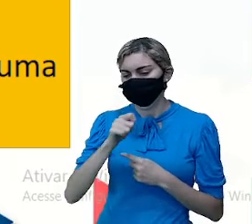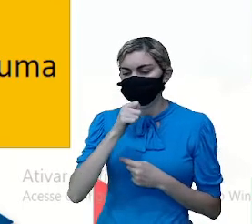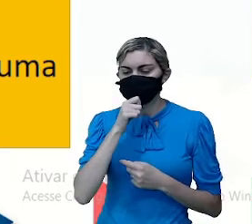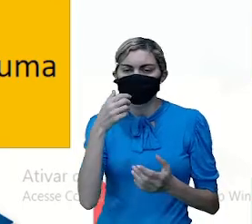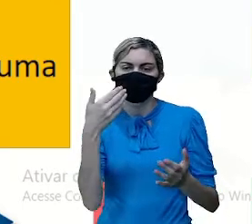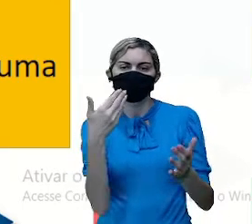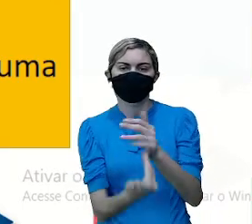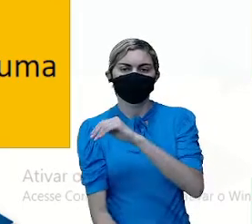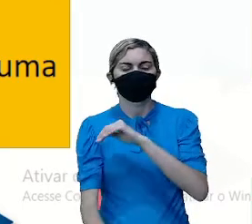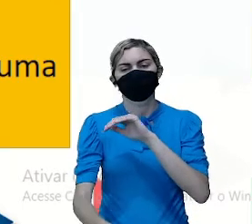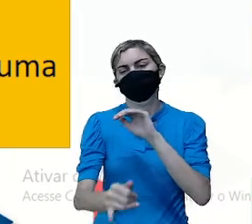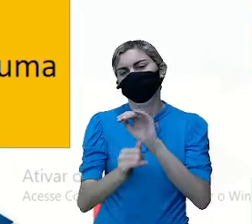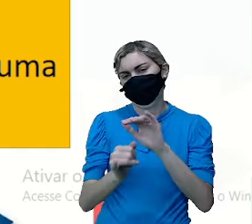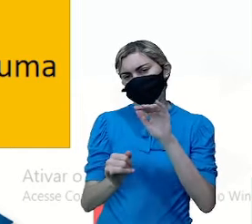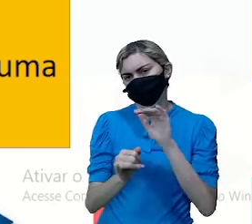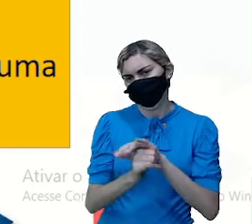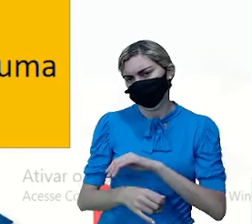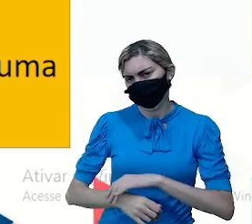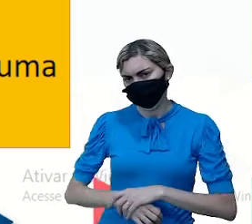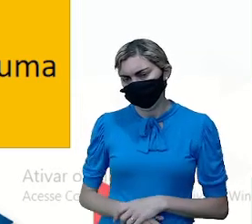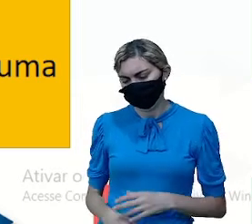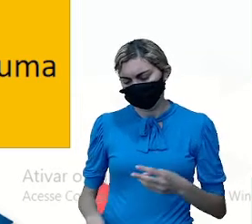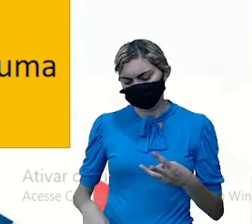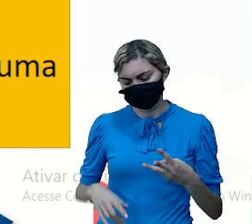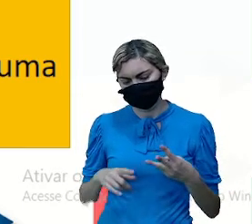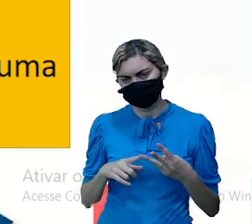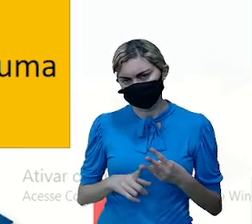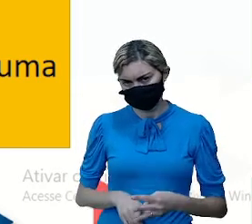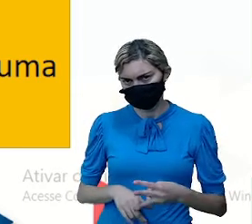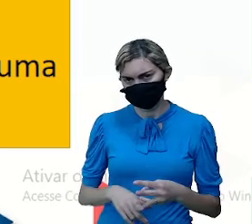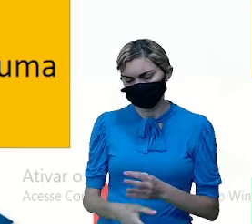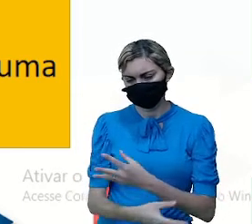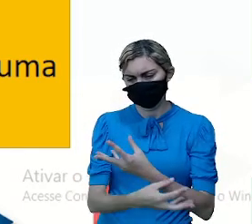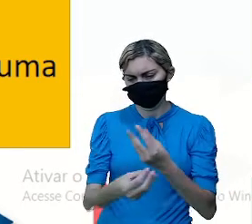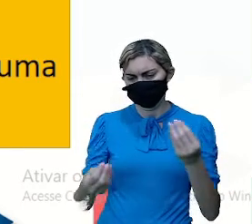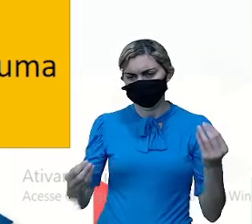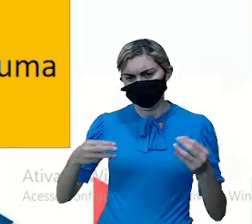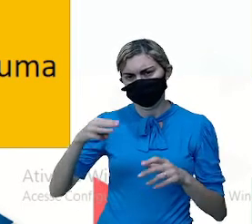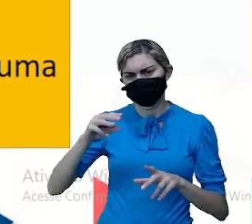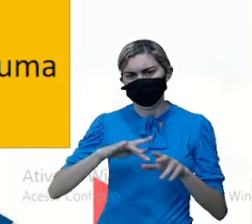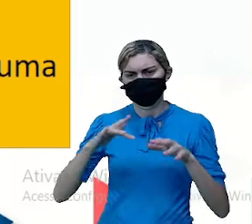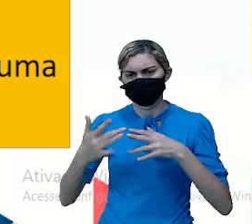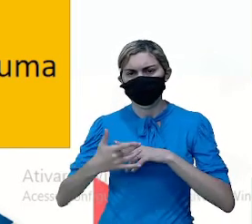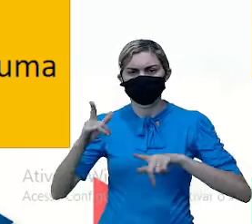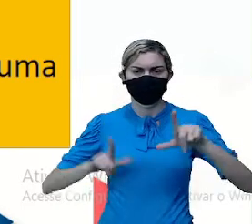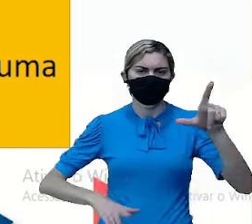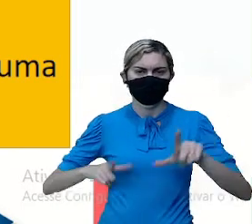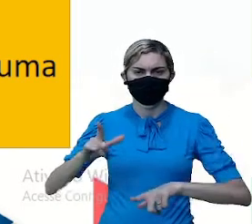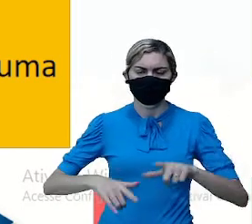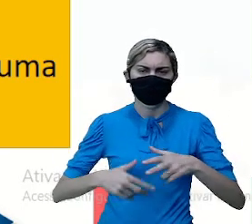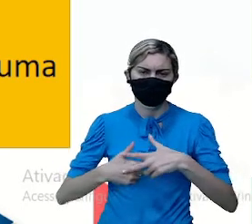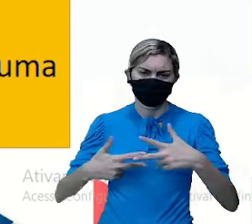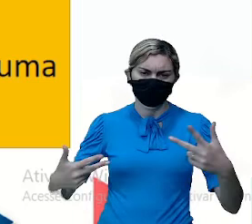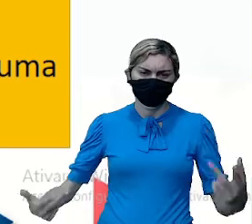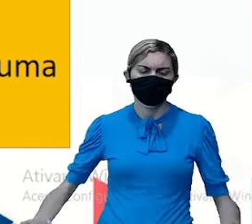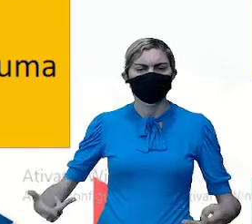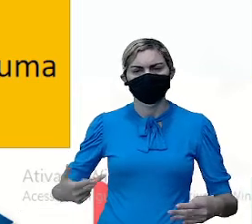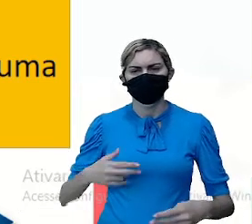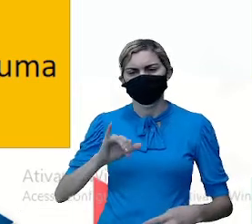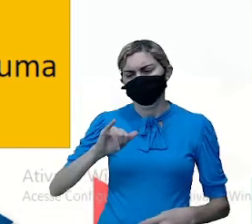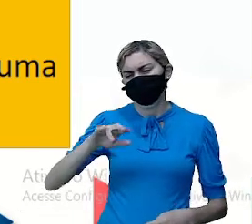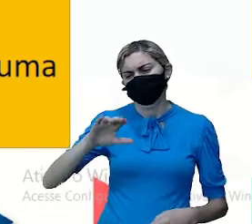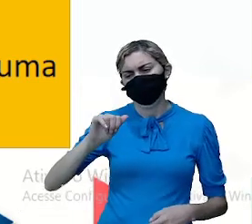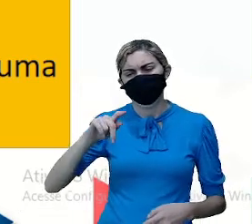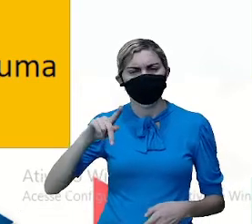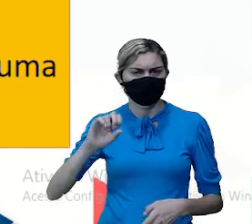sua identidade. 3. Muitas vezes a mídia apresenta-os como ingênuos e